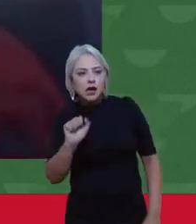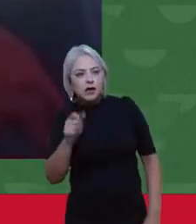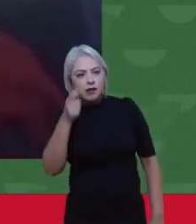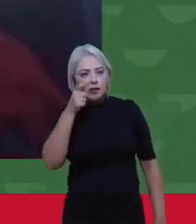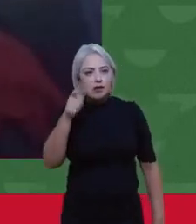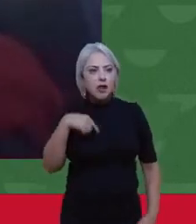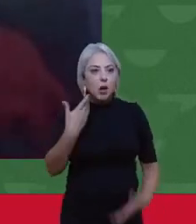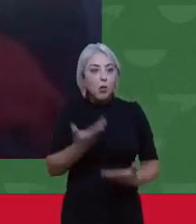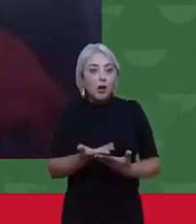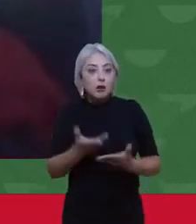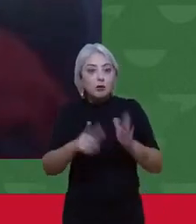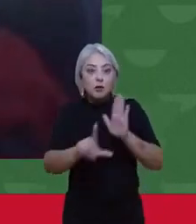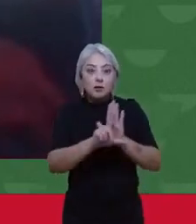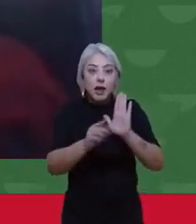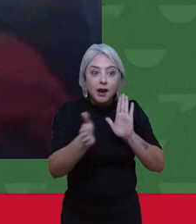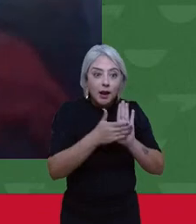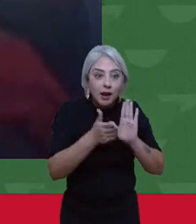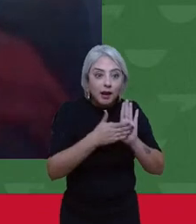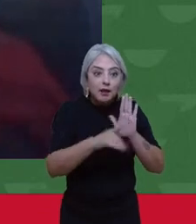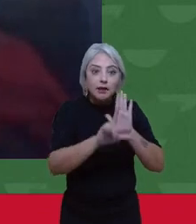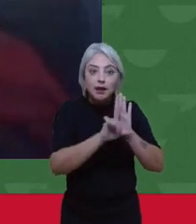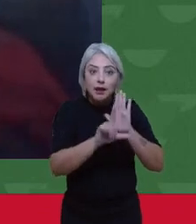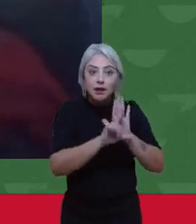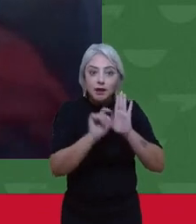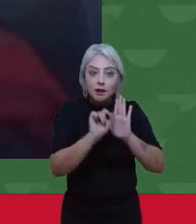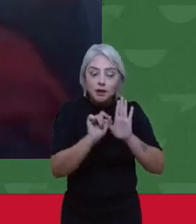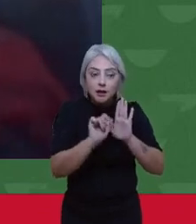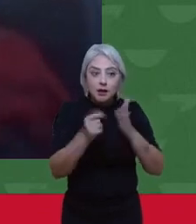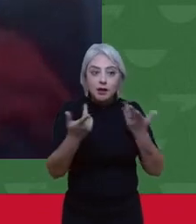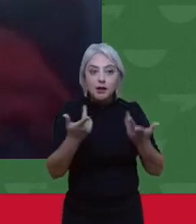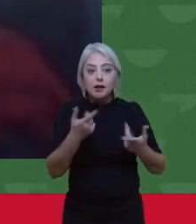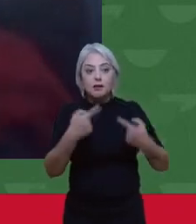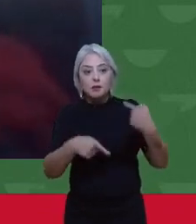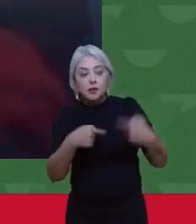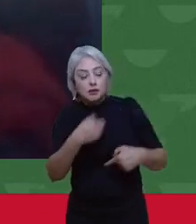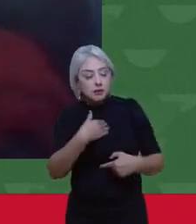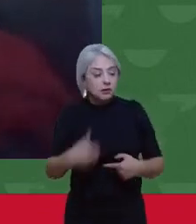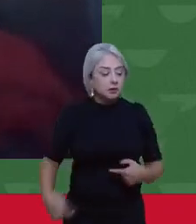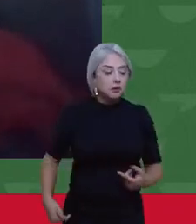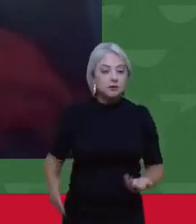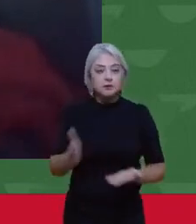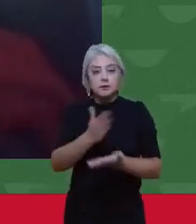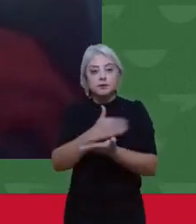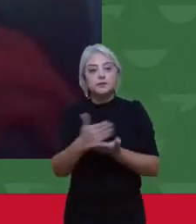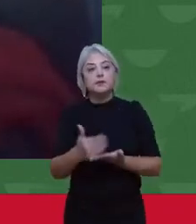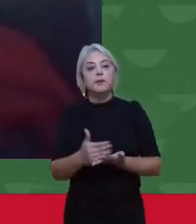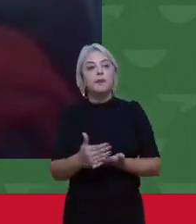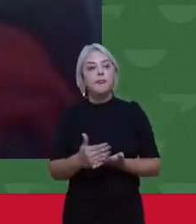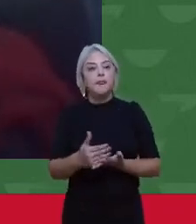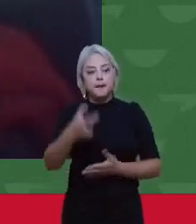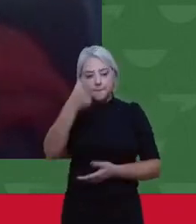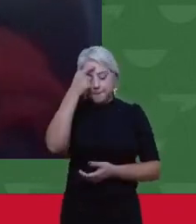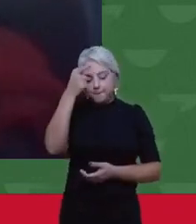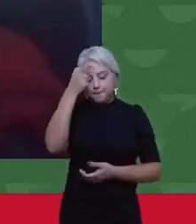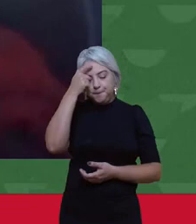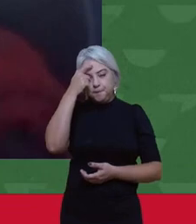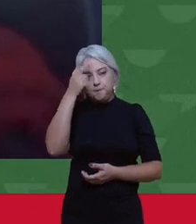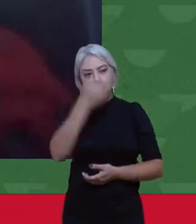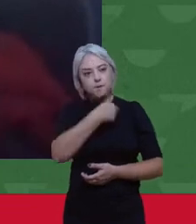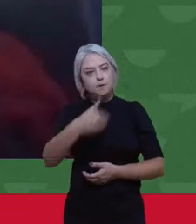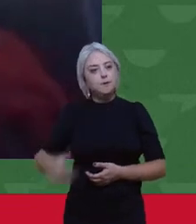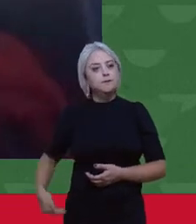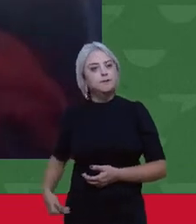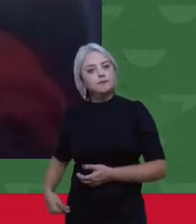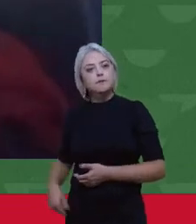assistem, que quando não está na lei, quando é definido por a política pública a partir da consciência dos